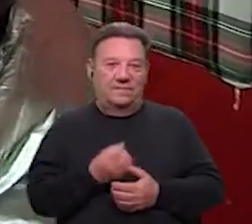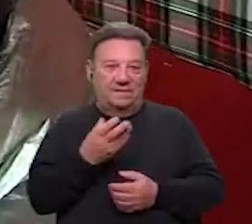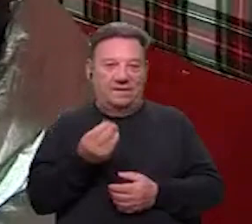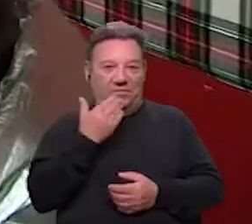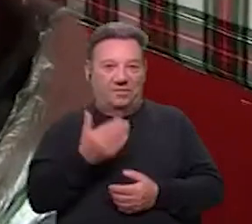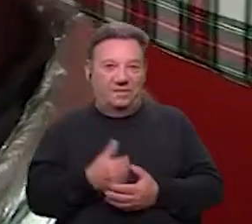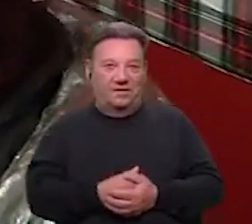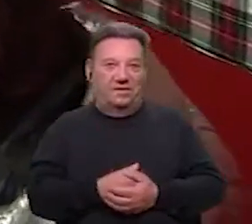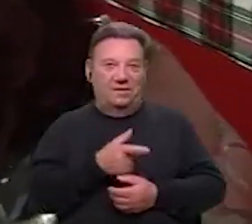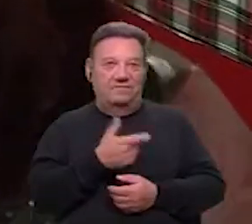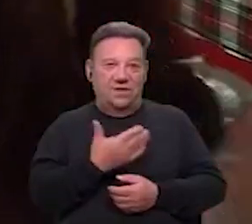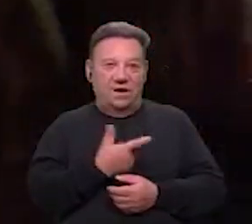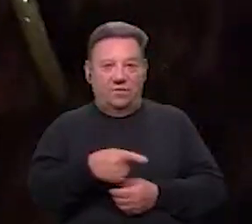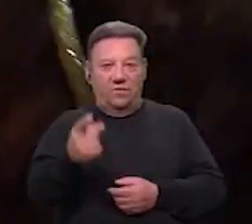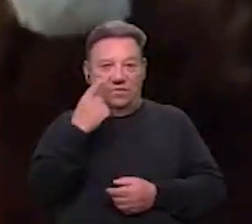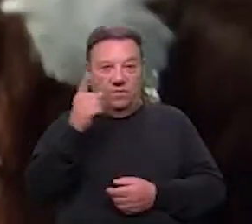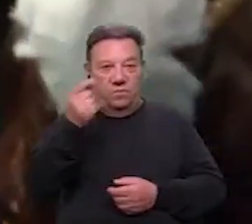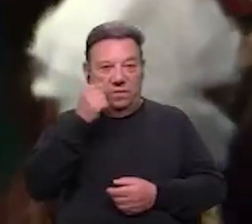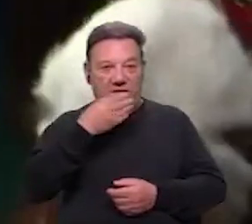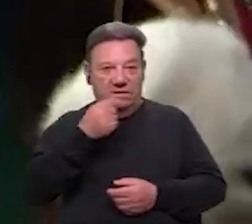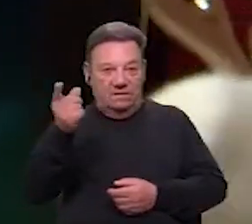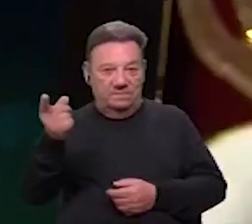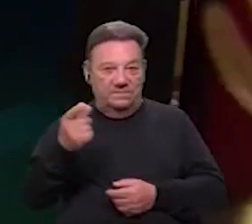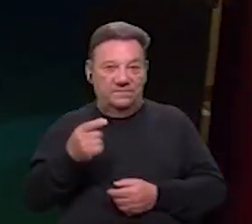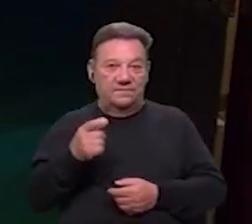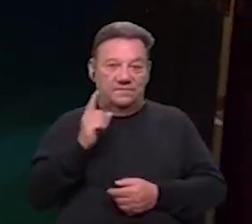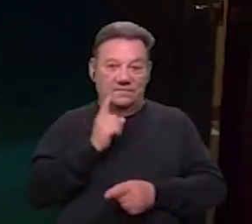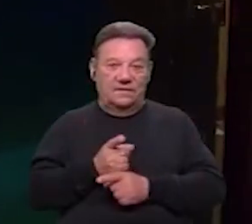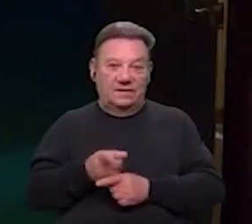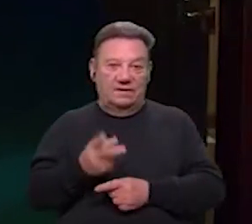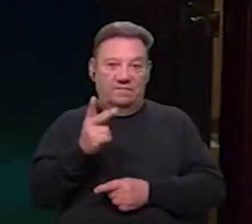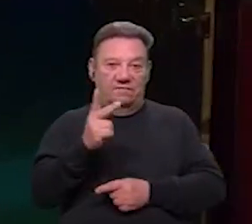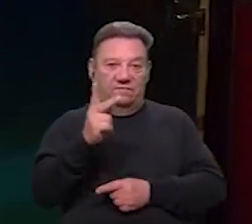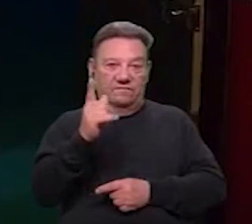muito obrigada. Eles vão agora conhecer o Pai Natal nesta